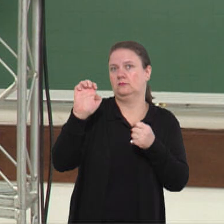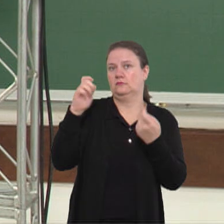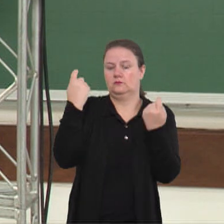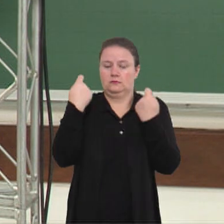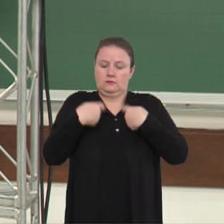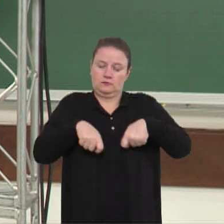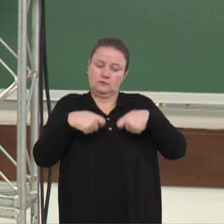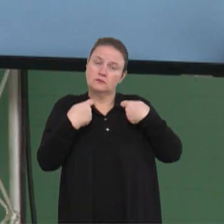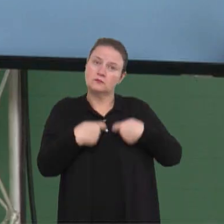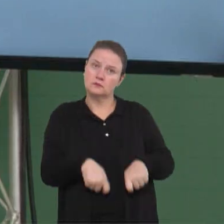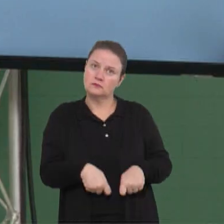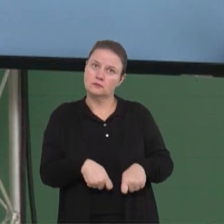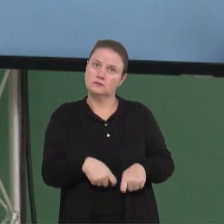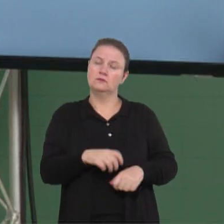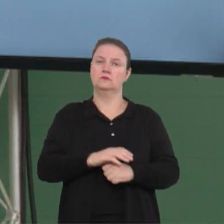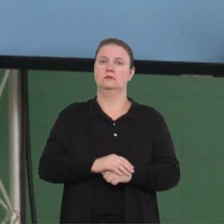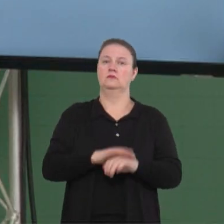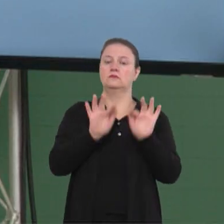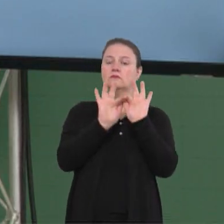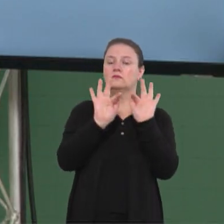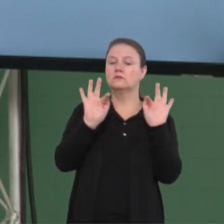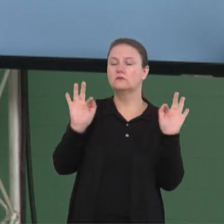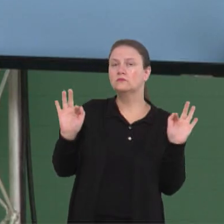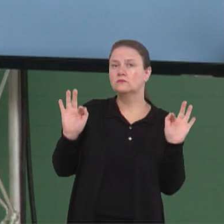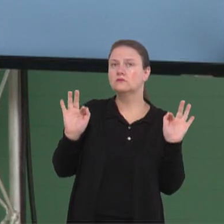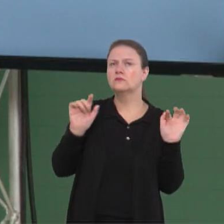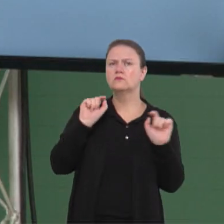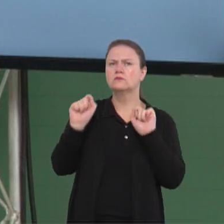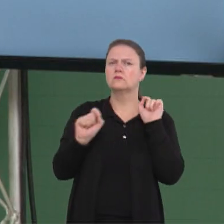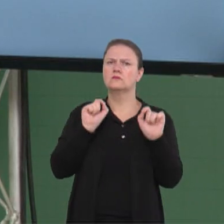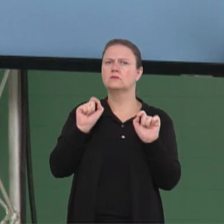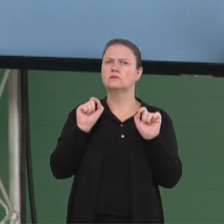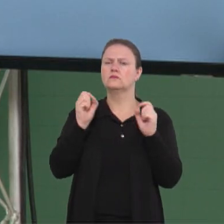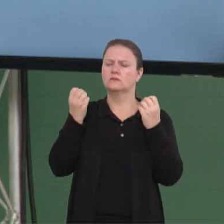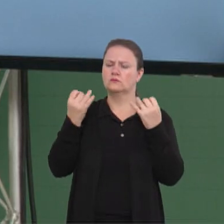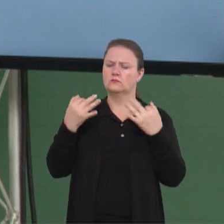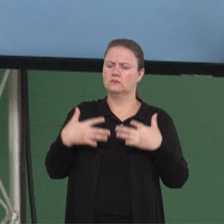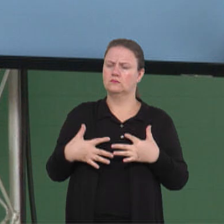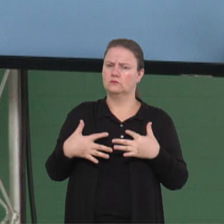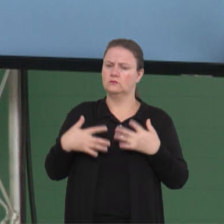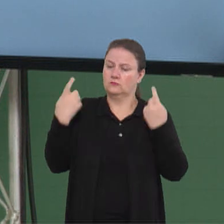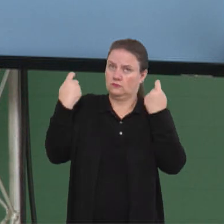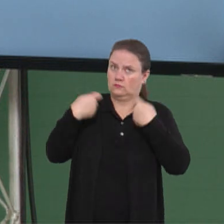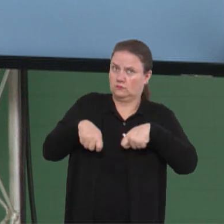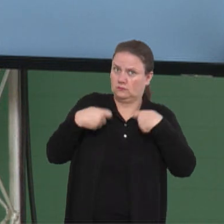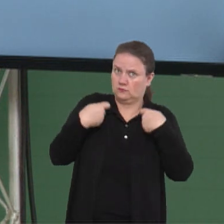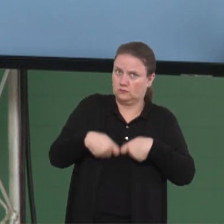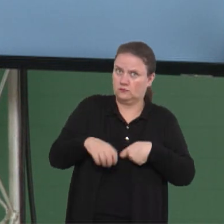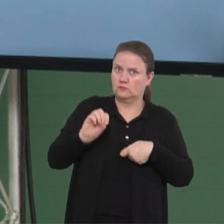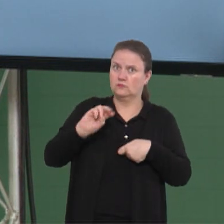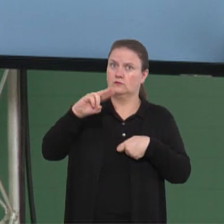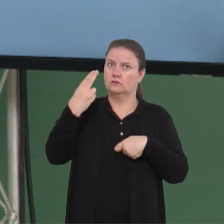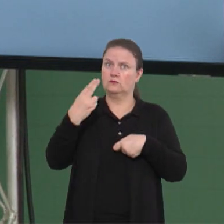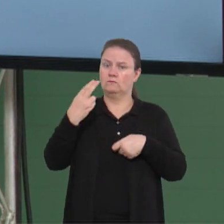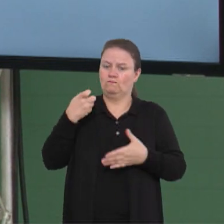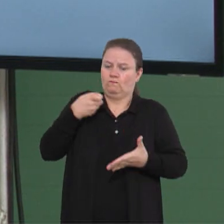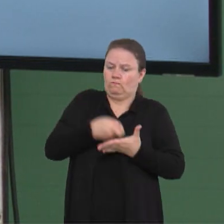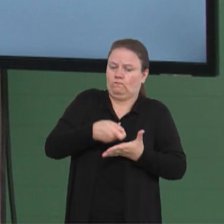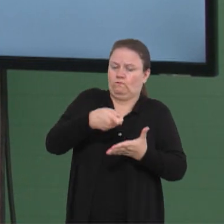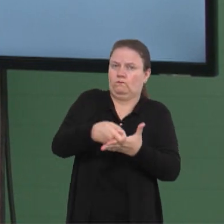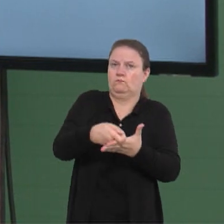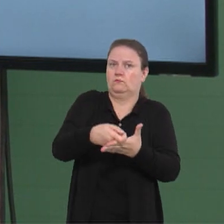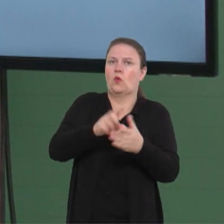quando você quer formar frases falando sobre necessidades obrigações a que já não é conselho tá